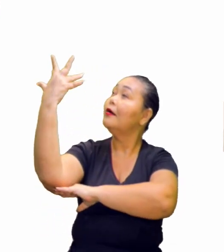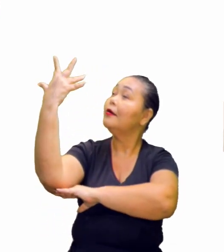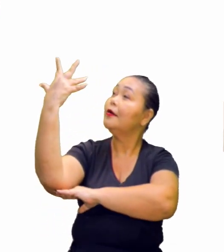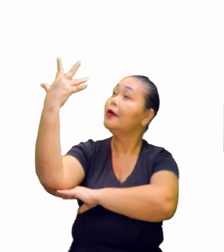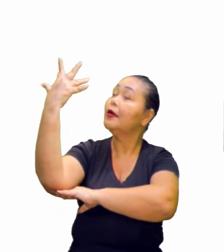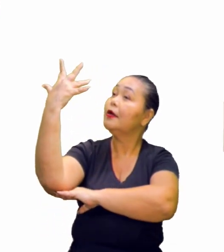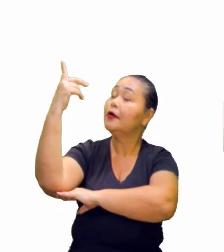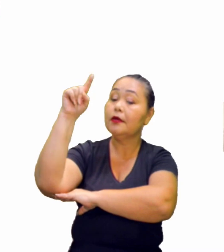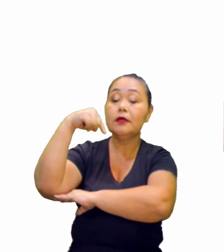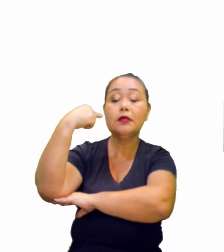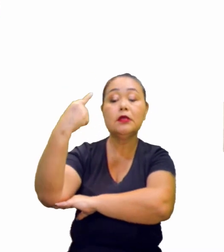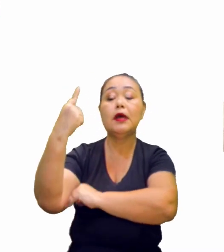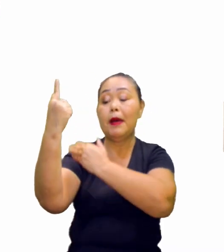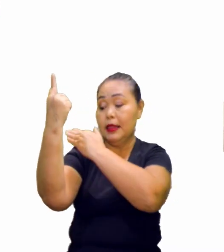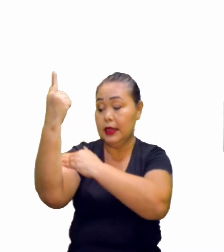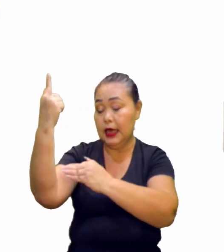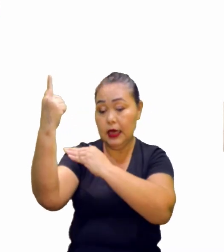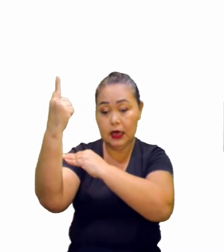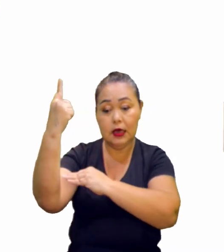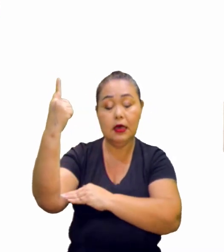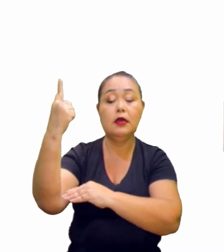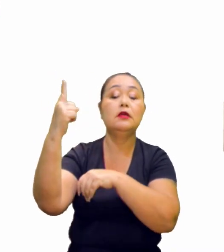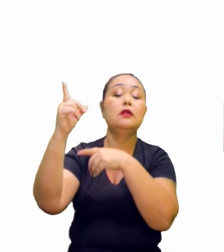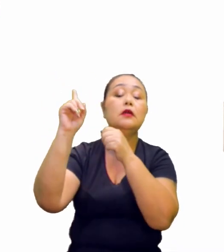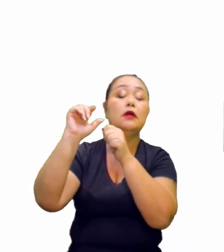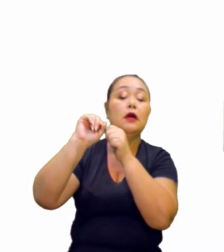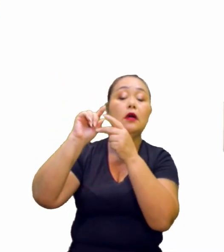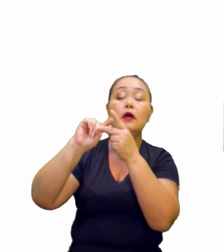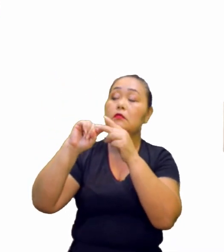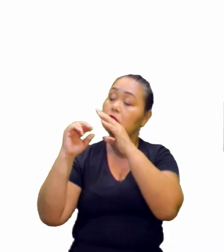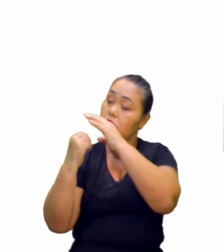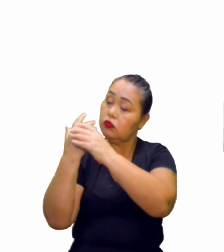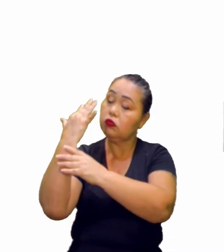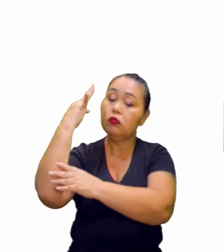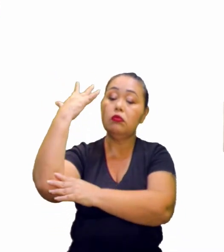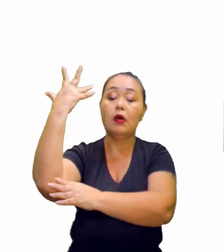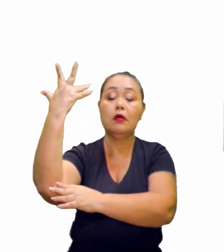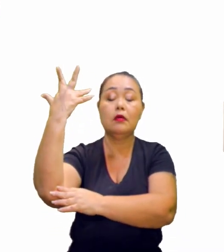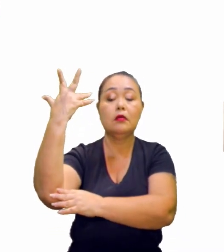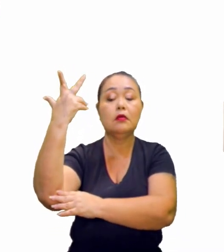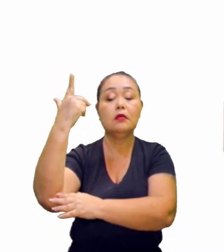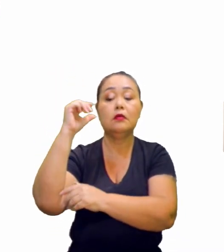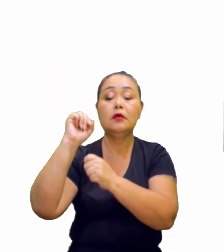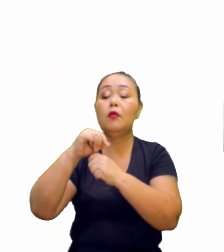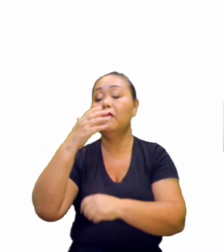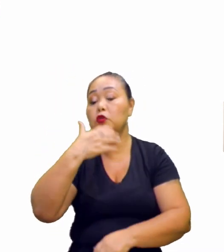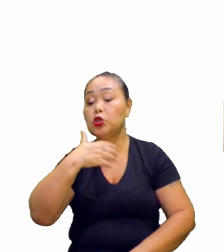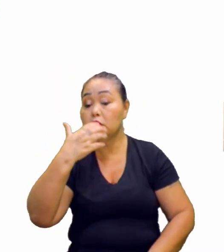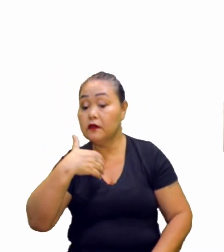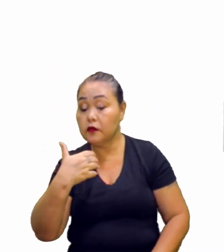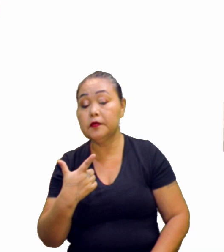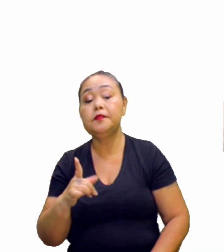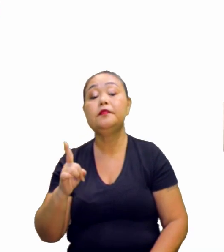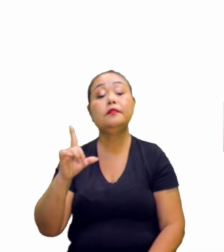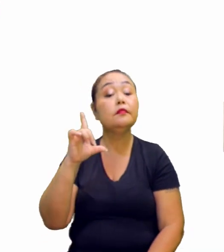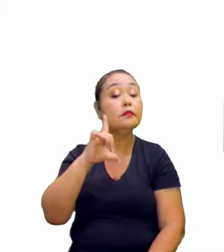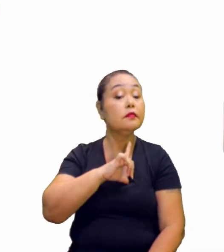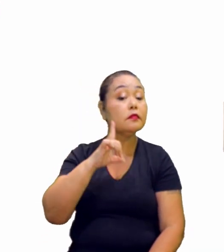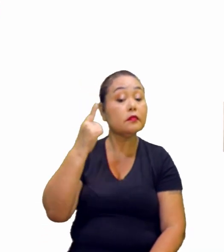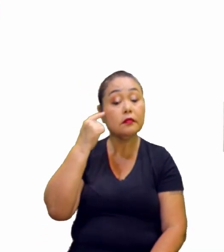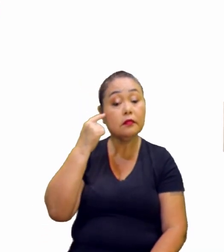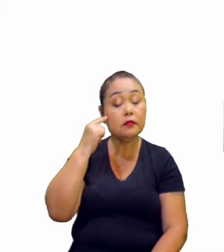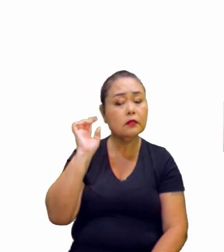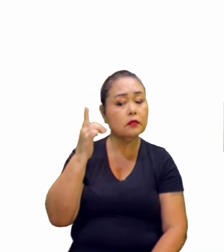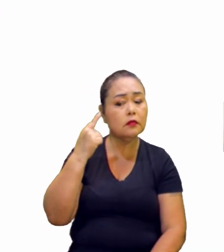para produção de madeira, eu posso ter as espécies arbóreas como as frutíferas. Então, eu tenho que ter aí